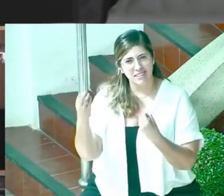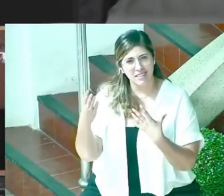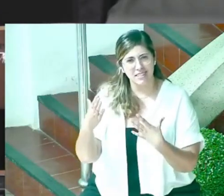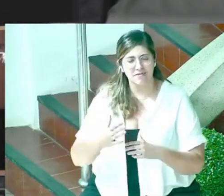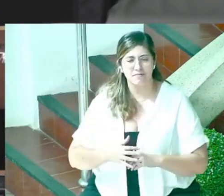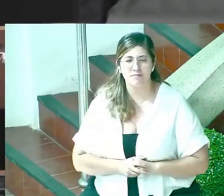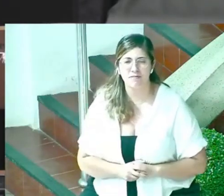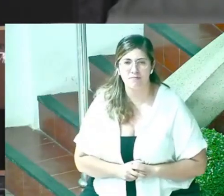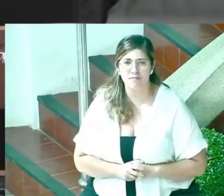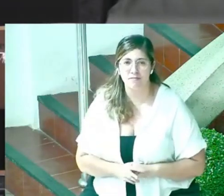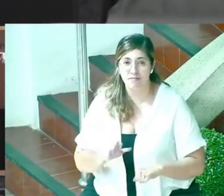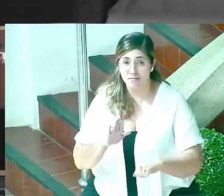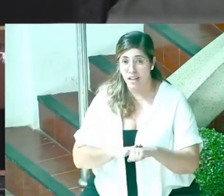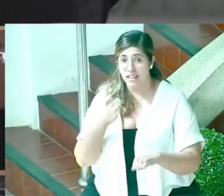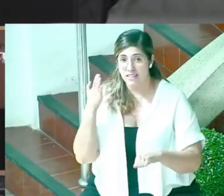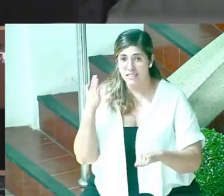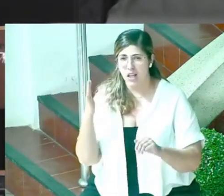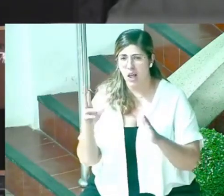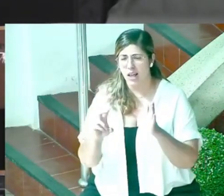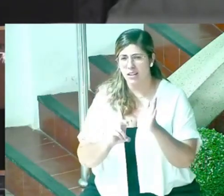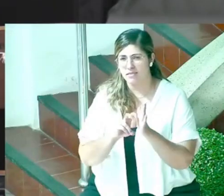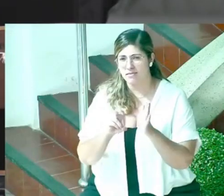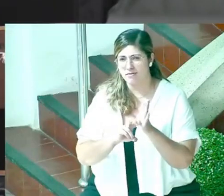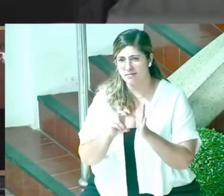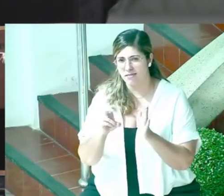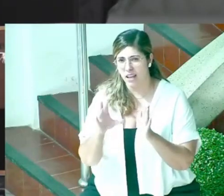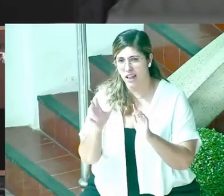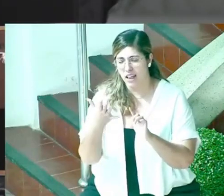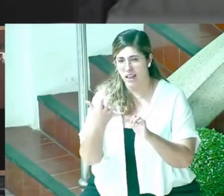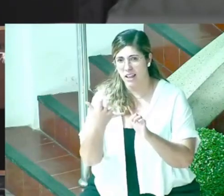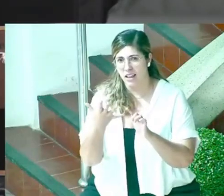Muitas vezes escorregamos, não é verdade?